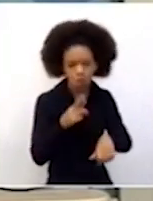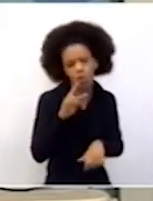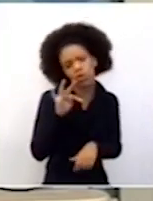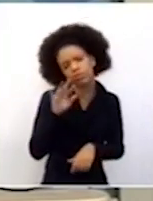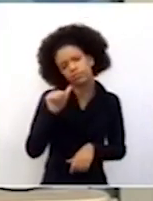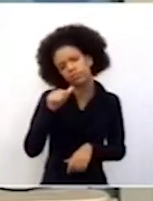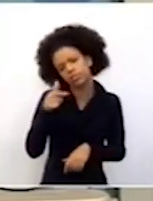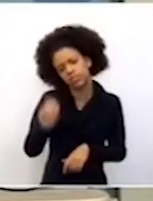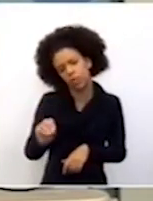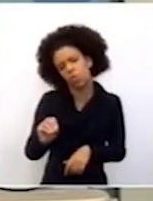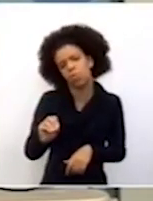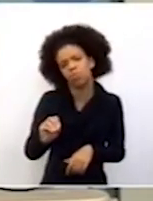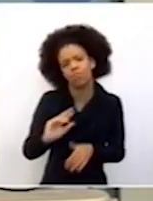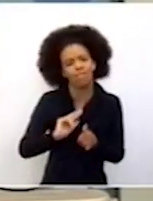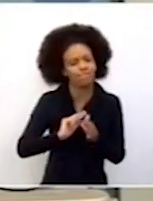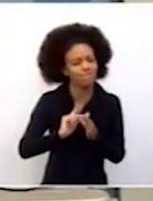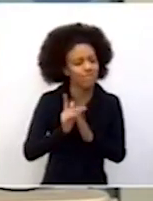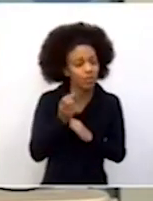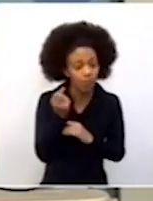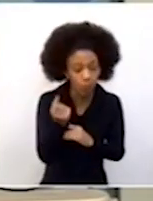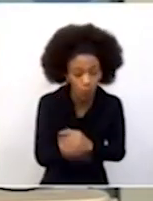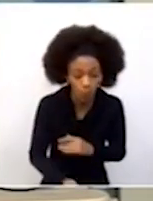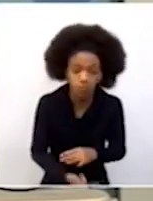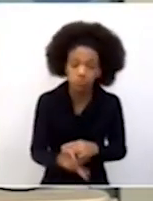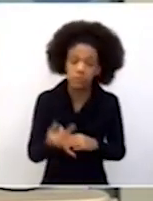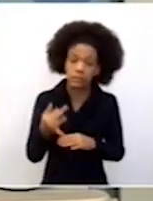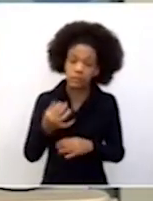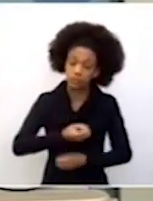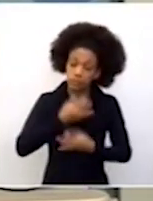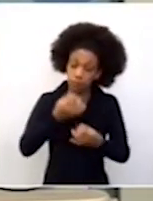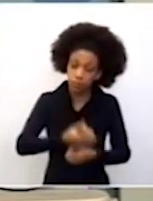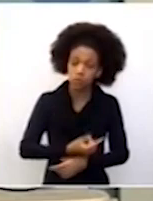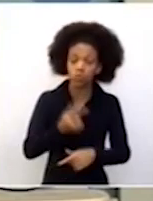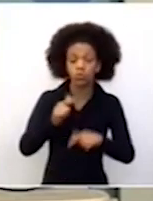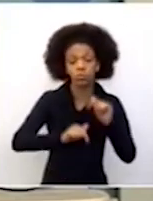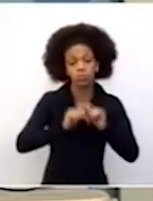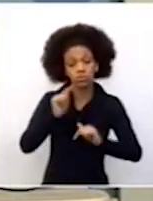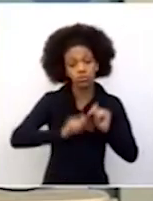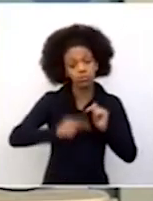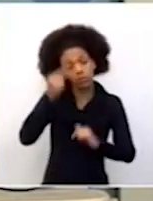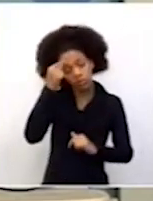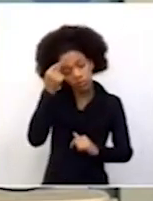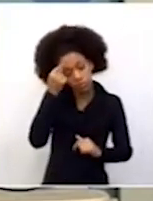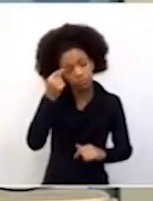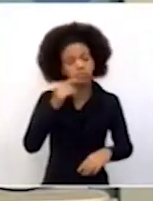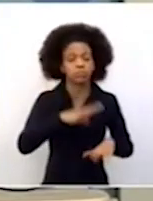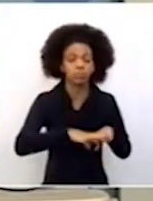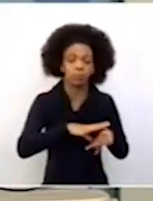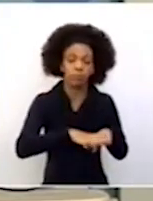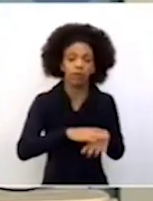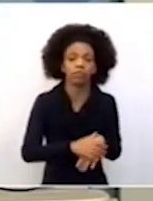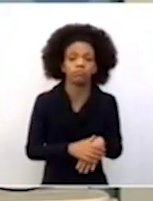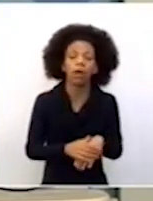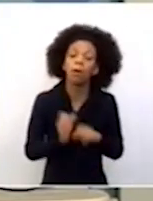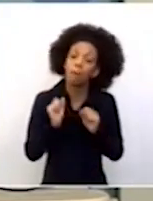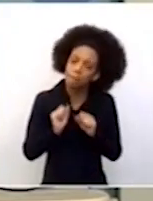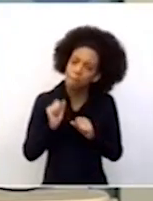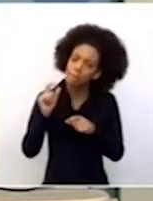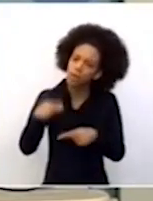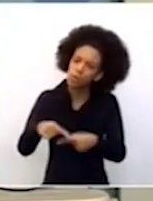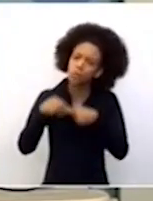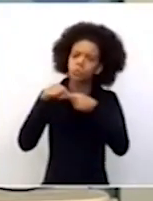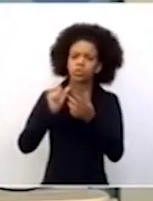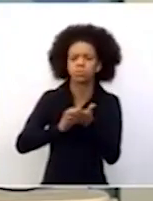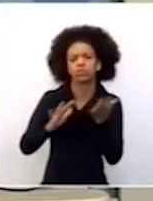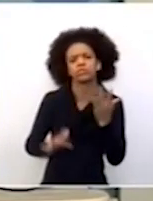tá vendo quantas informações, quantos objetos de conhecimento matemático nós podemos discorrer numa atividade onde você usa